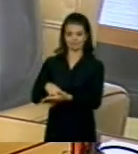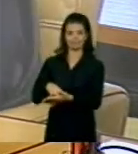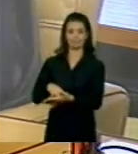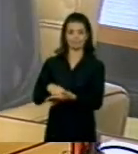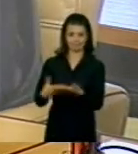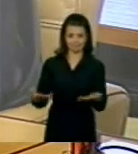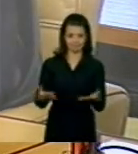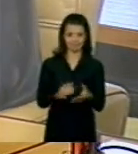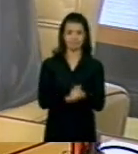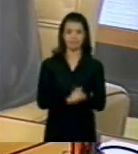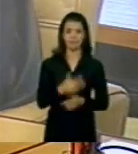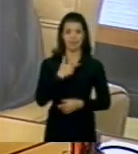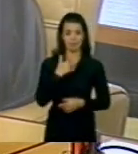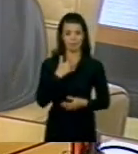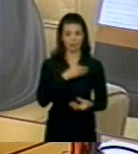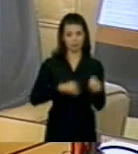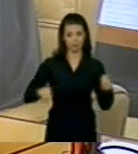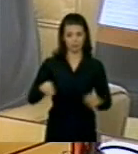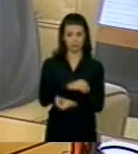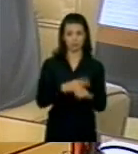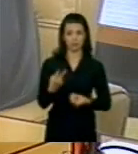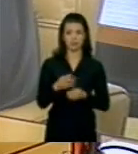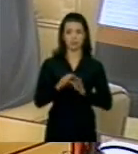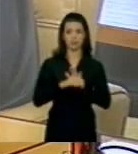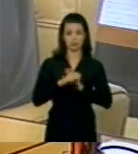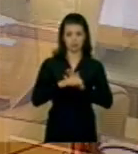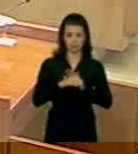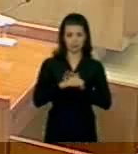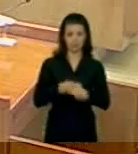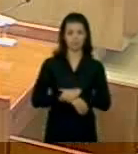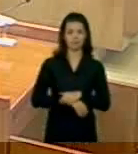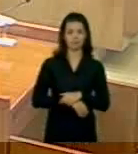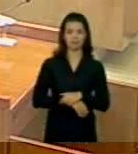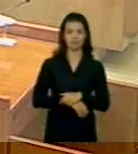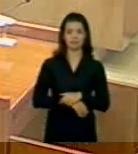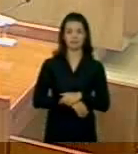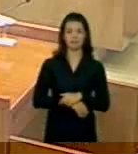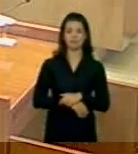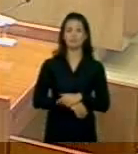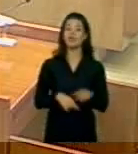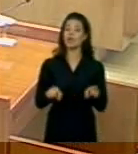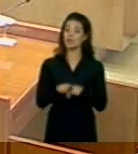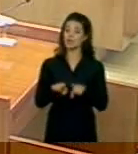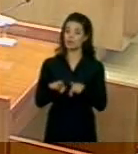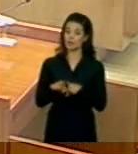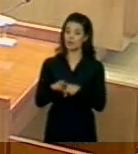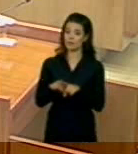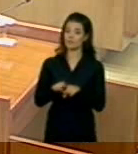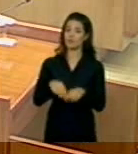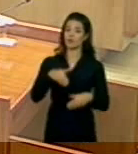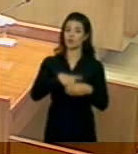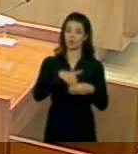diz Sua Excelência. E destaco, ademais, parte das razões justificadoras do voto do